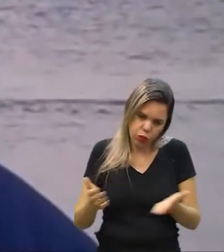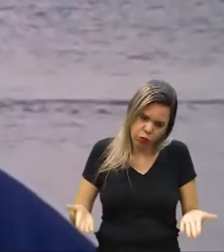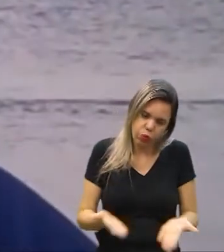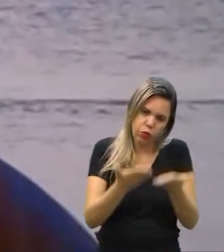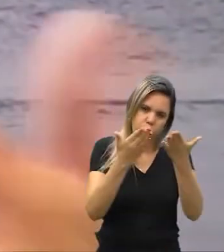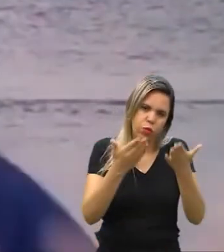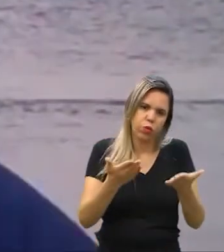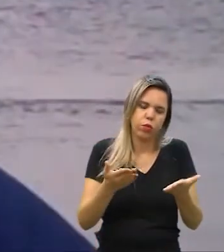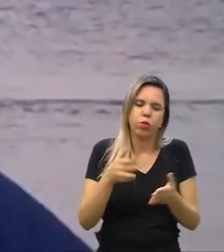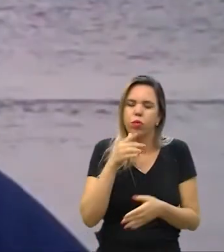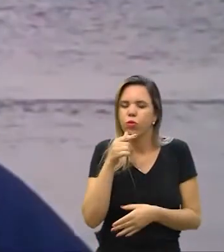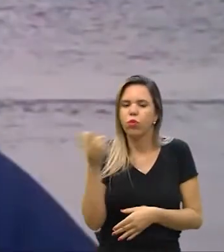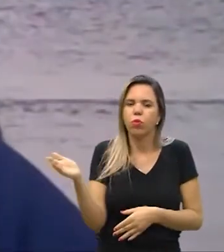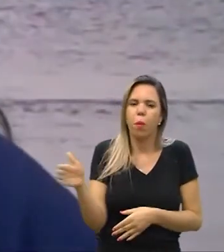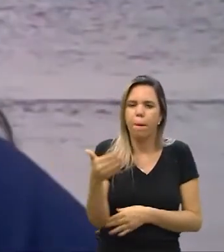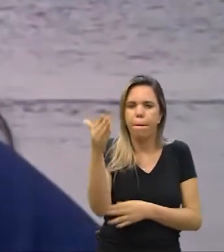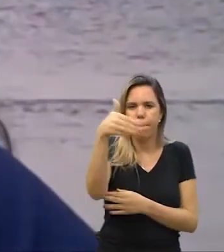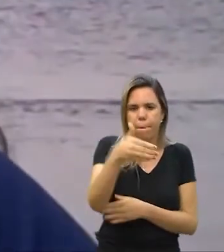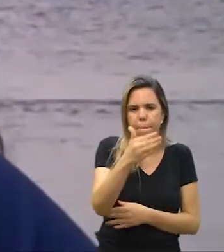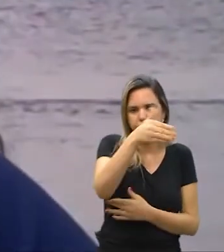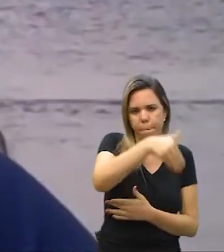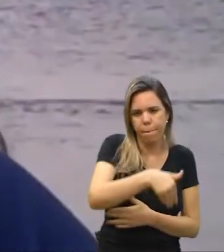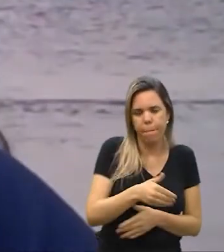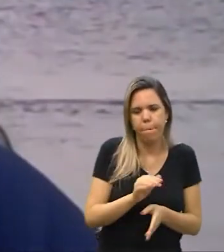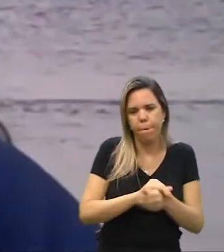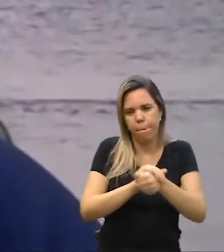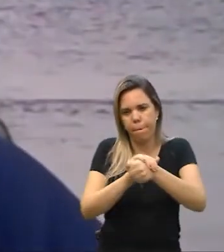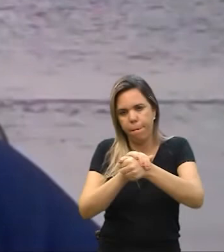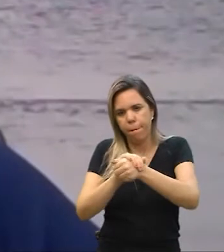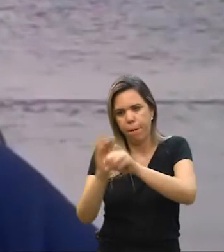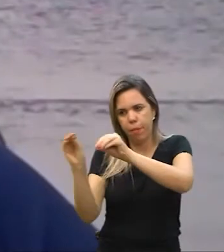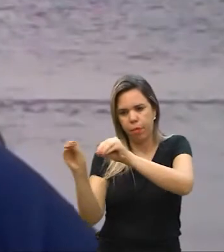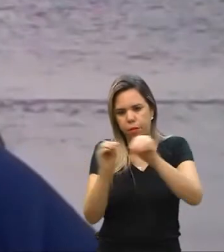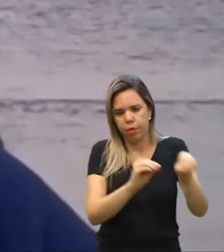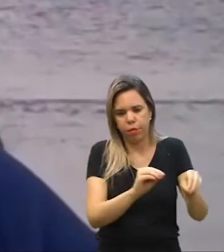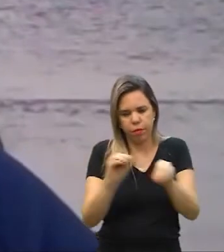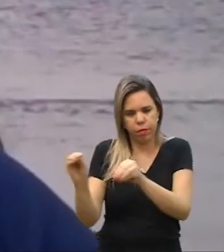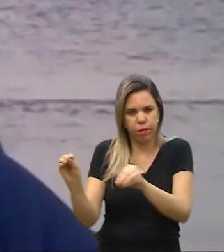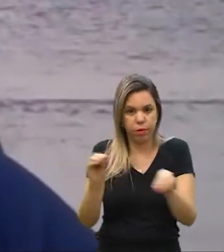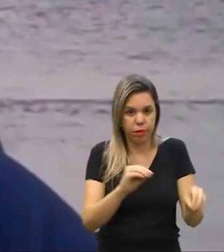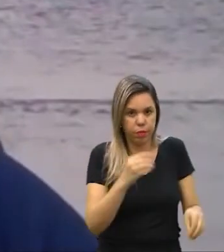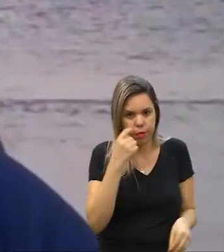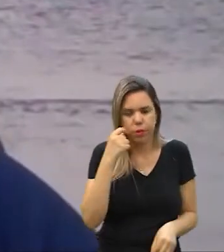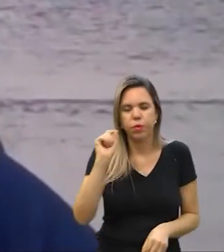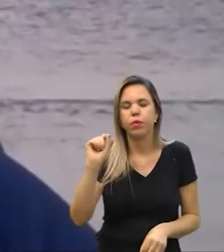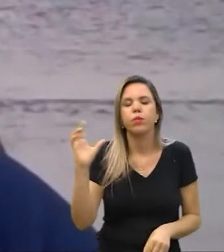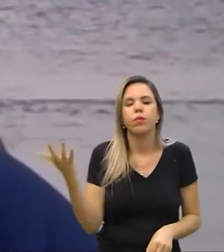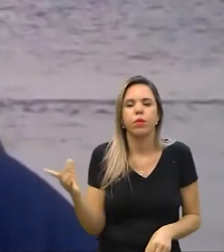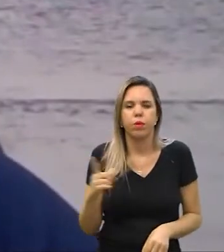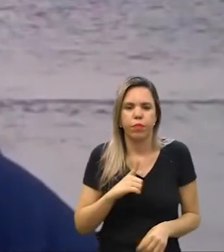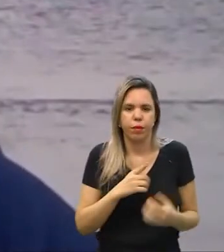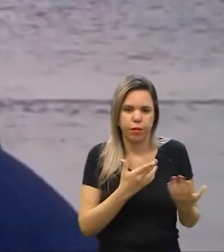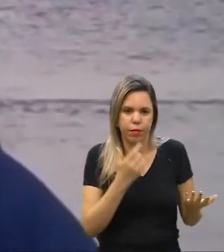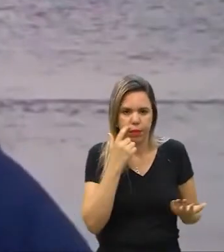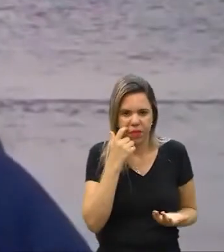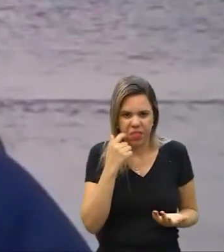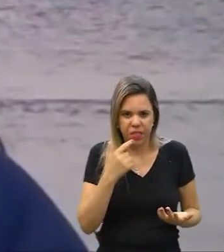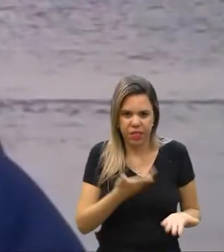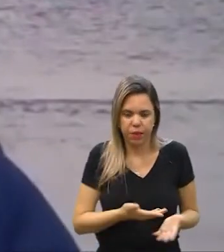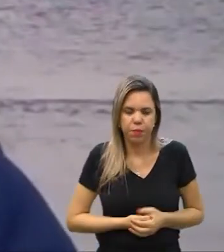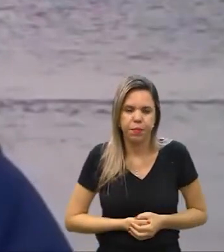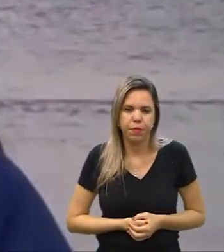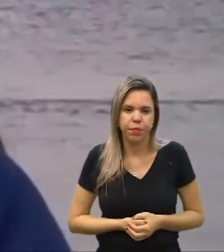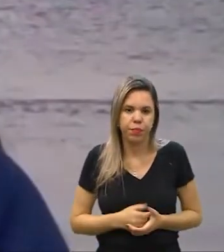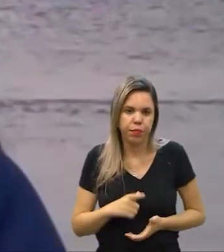para baleias, para tartarugas fazerem a migração, e o que pode ter acontecido é isso,